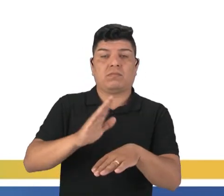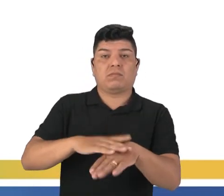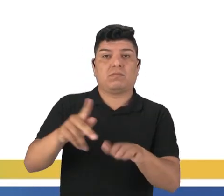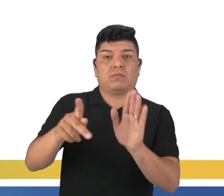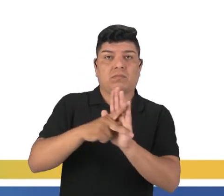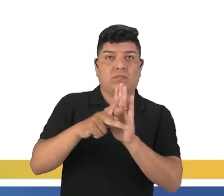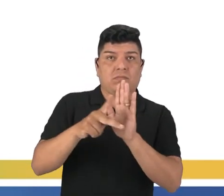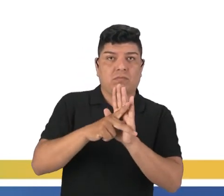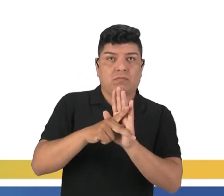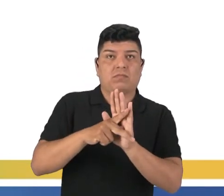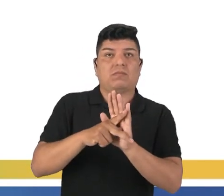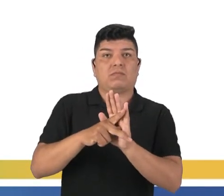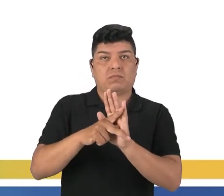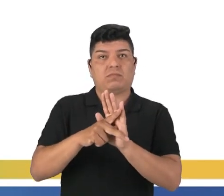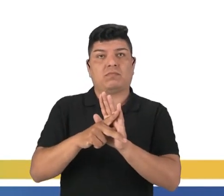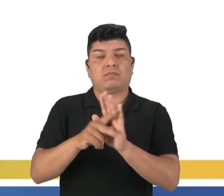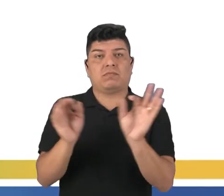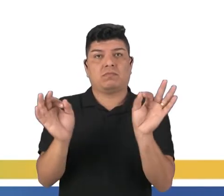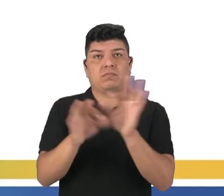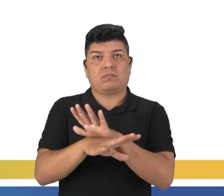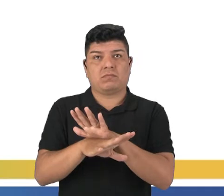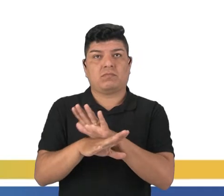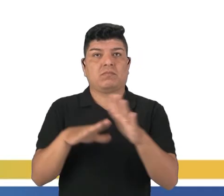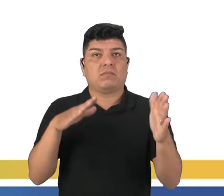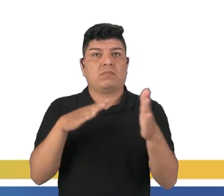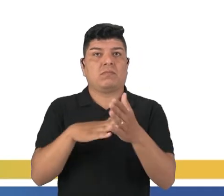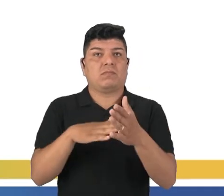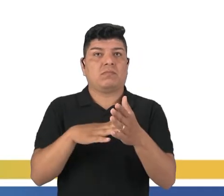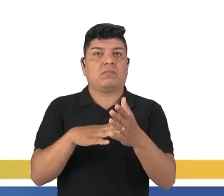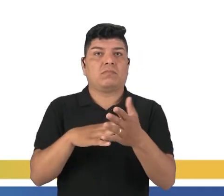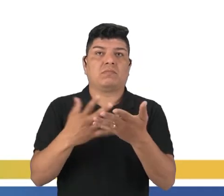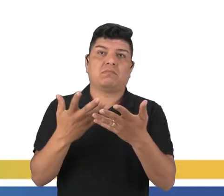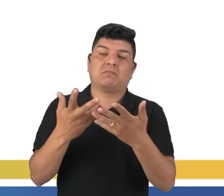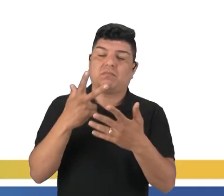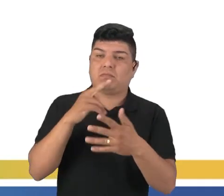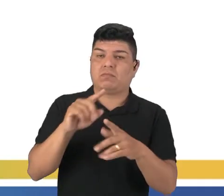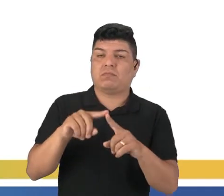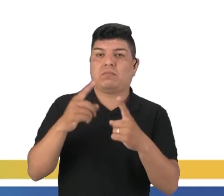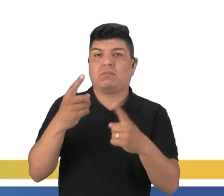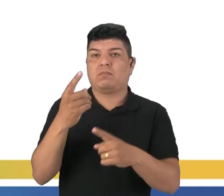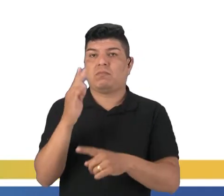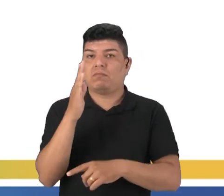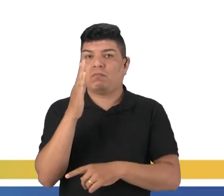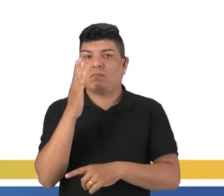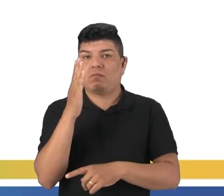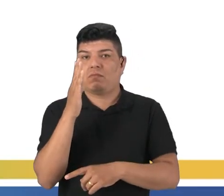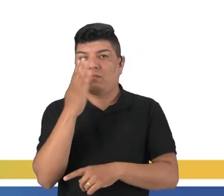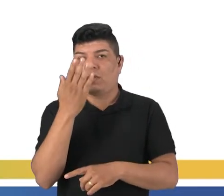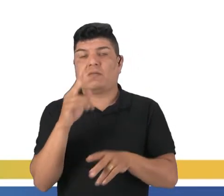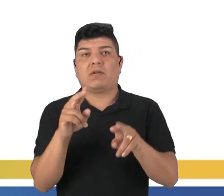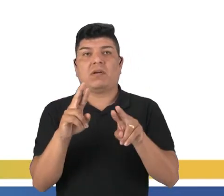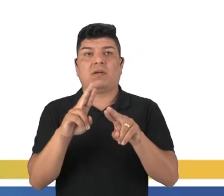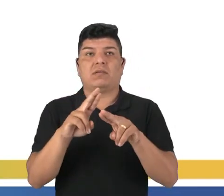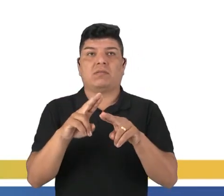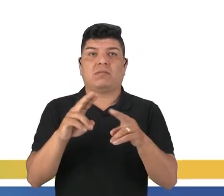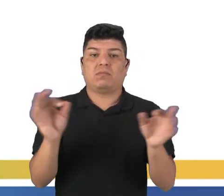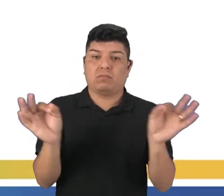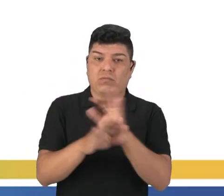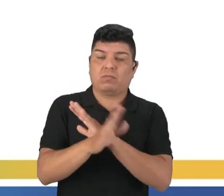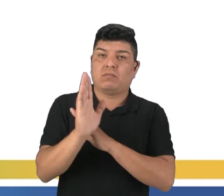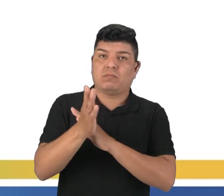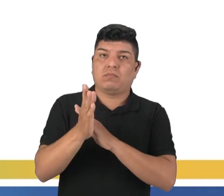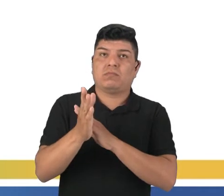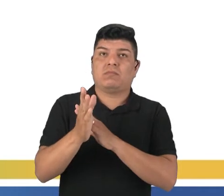concreto, né, já pronto ali, até uma conclusão mais genérica, ou seja, você parte de algo já